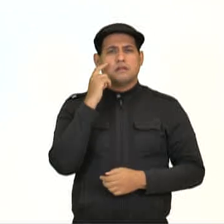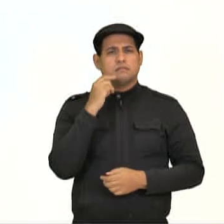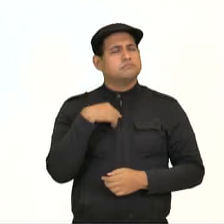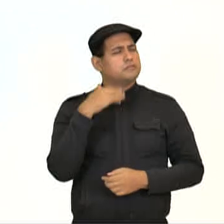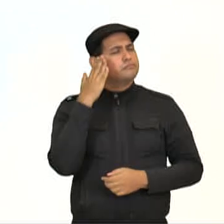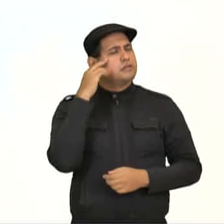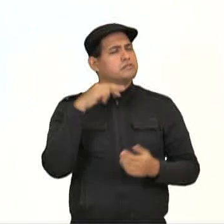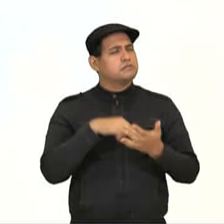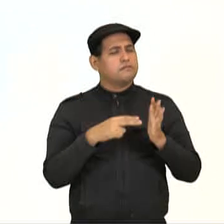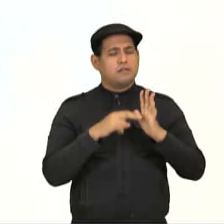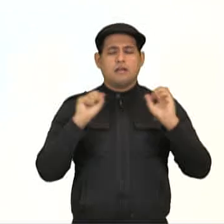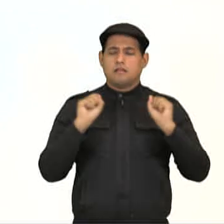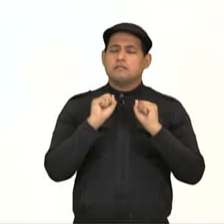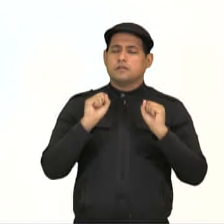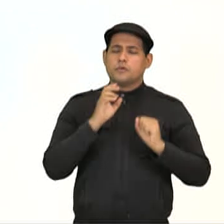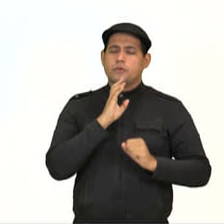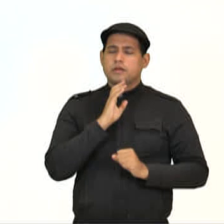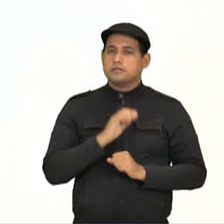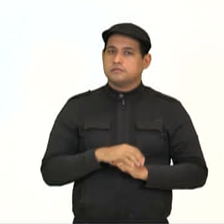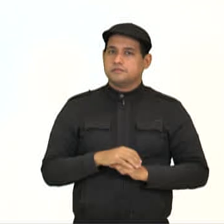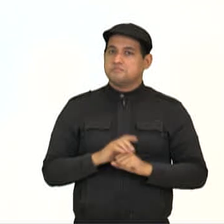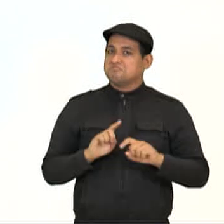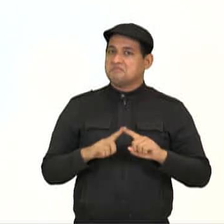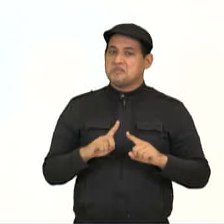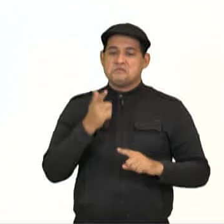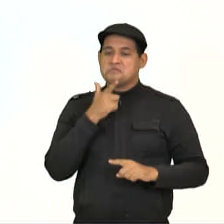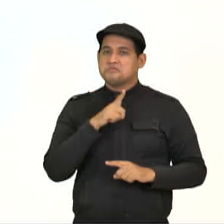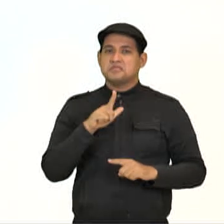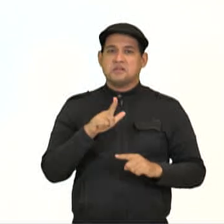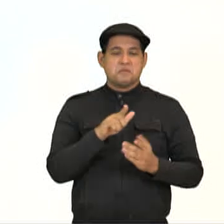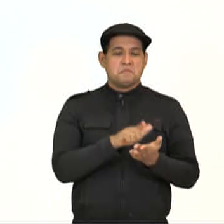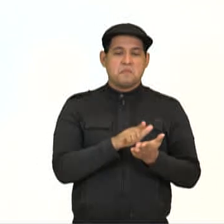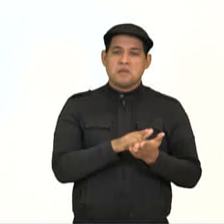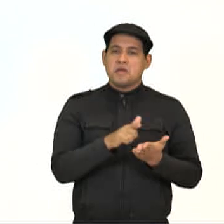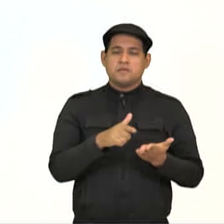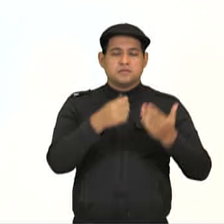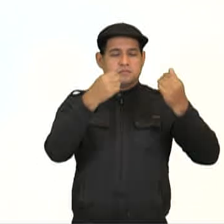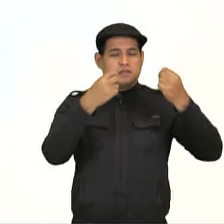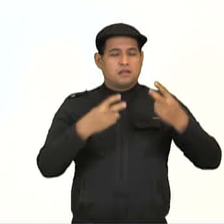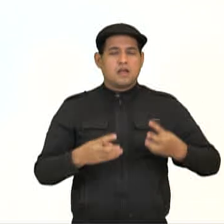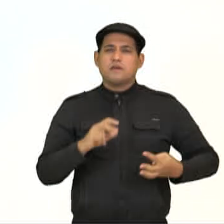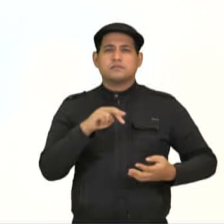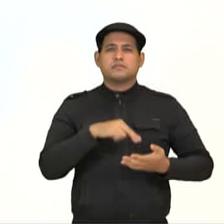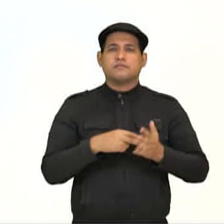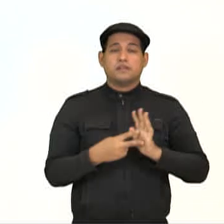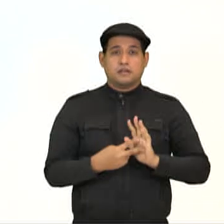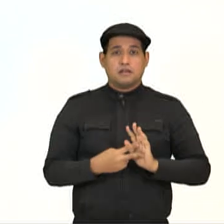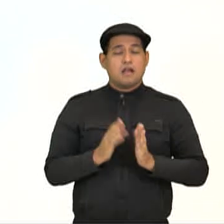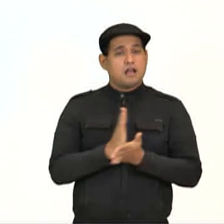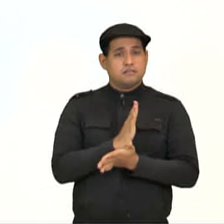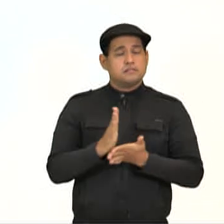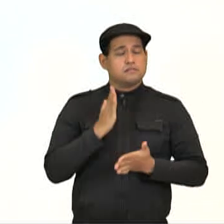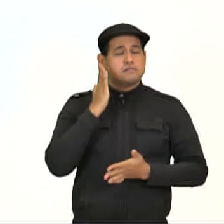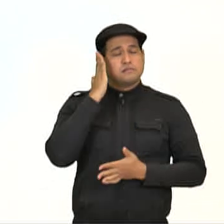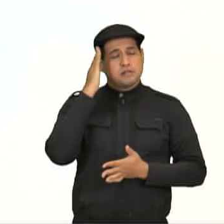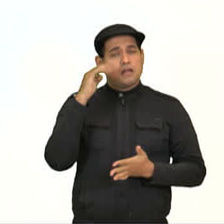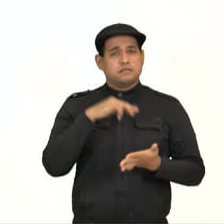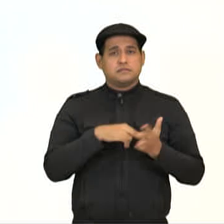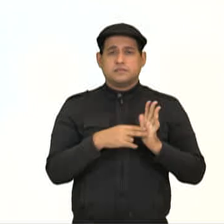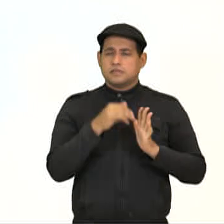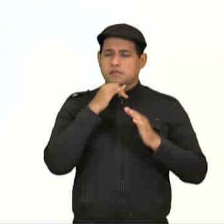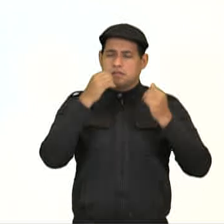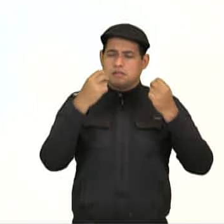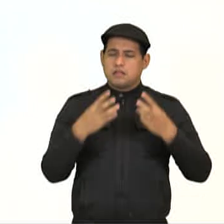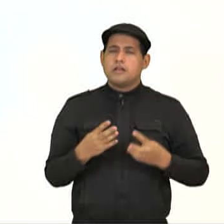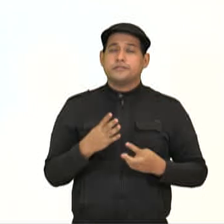que é atletismo, professora, mas eu não consigo colocar no papel, definir o atletismo. Muitas vezes a gente sabe o que é. Quando eu falo